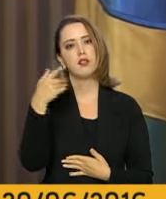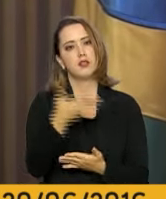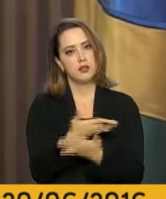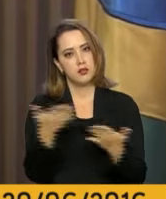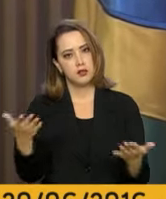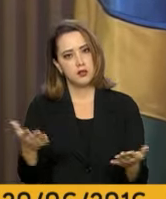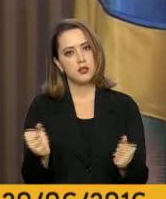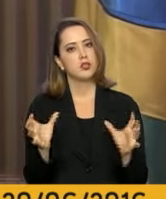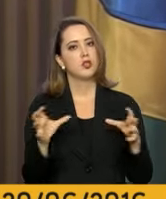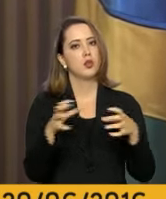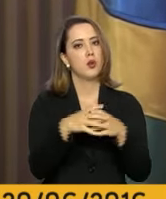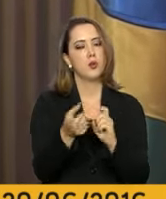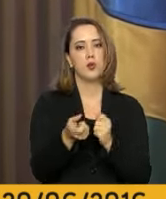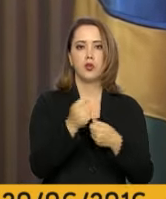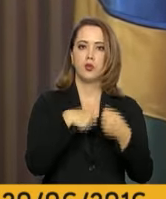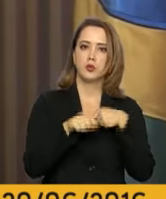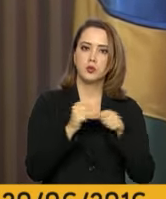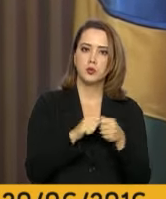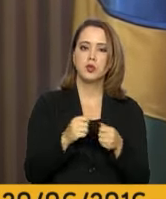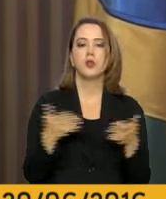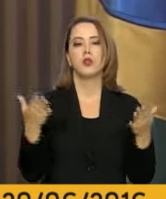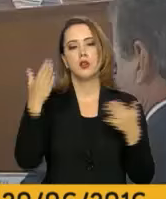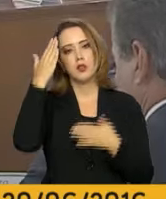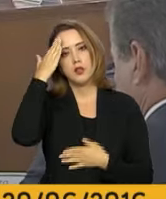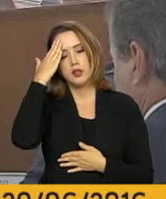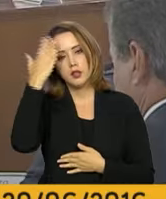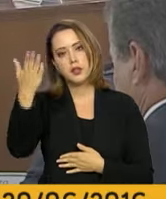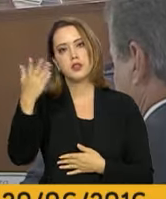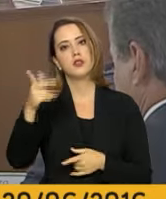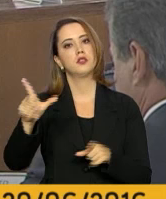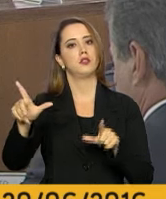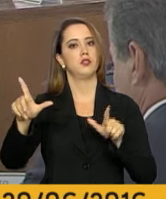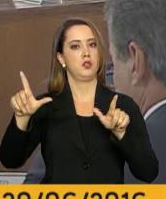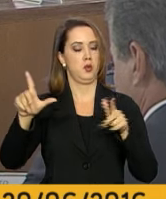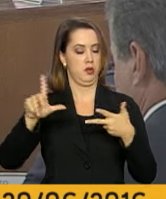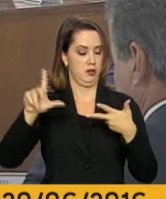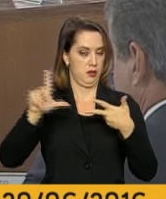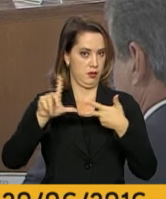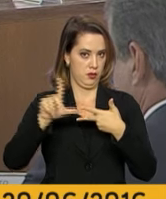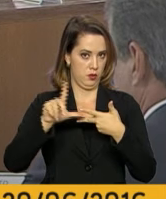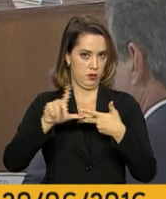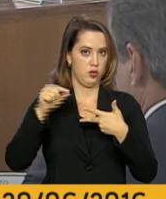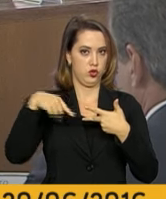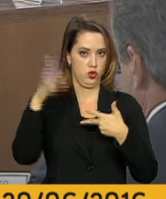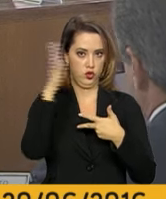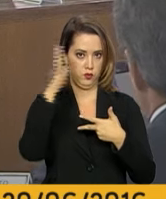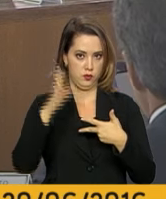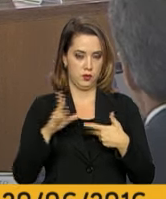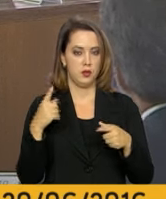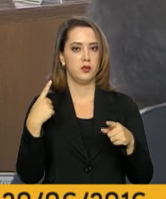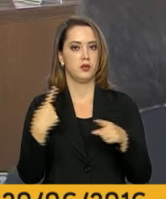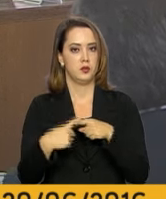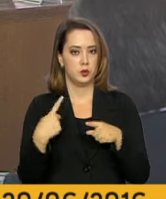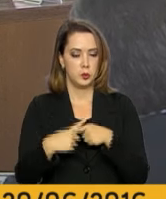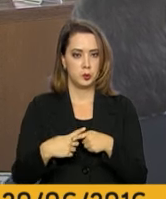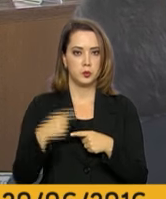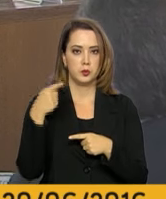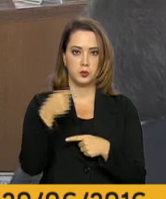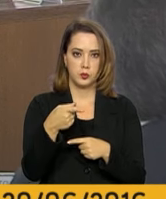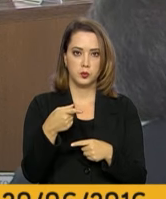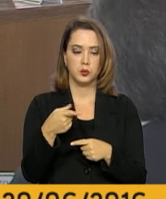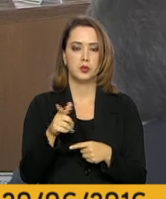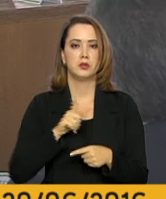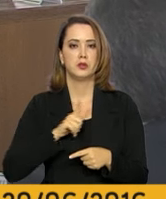brasileiro onde fiquei 24 anos não é pela pela provocação que o Senado Federal que o legislativo brasileiro